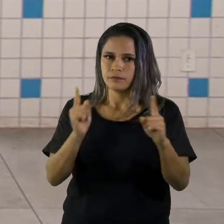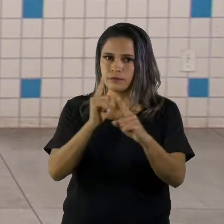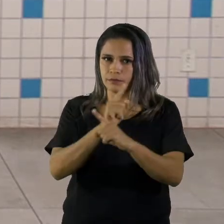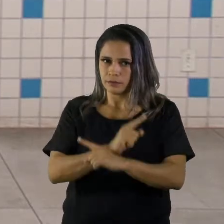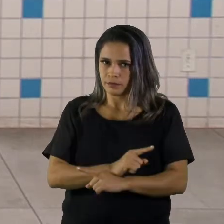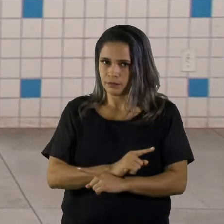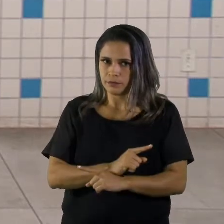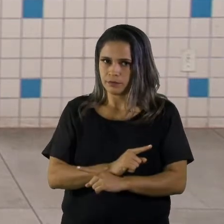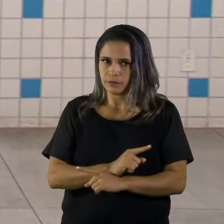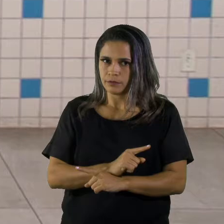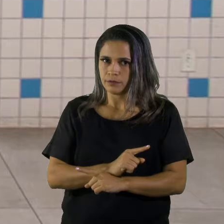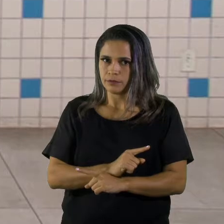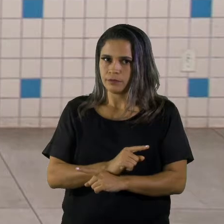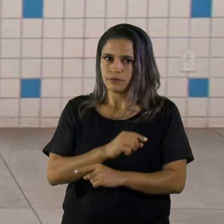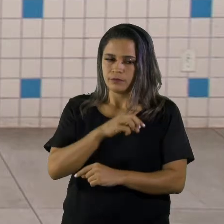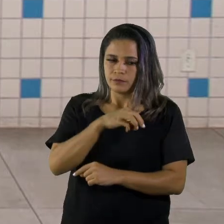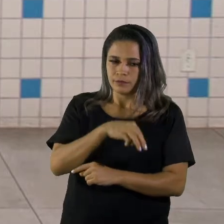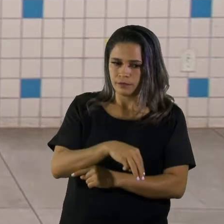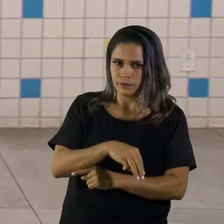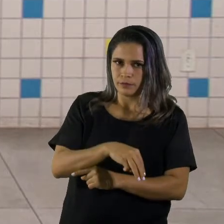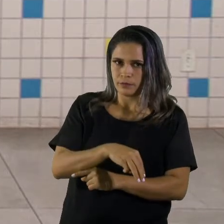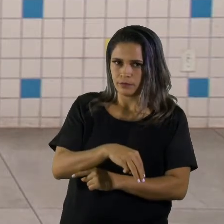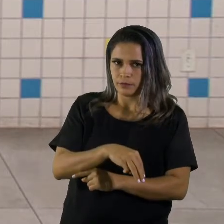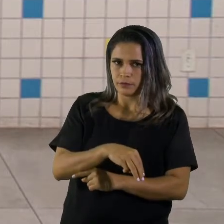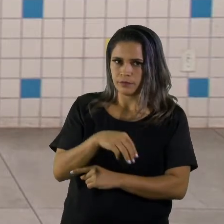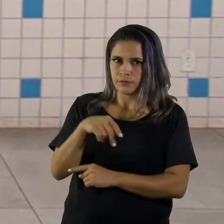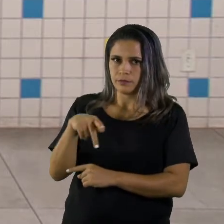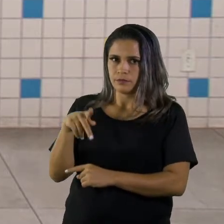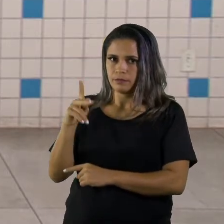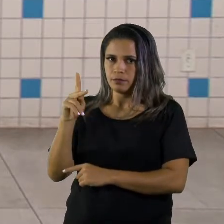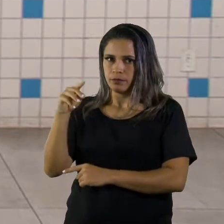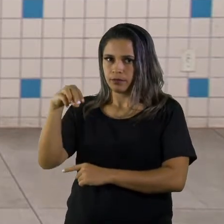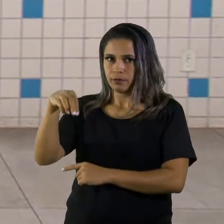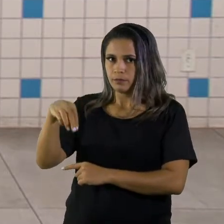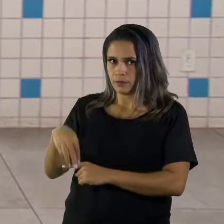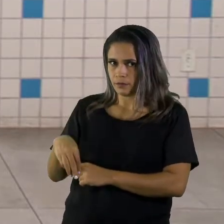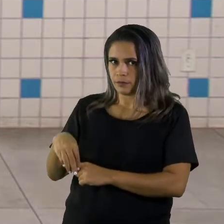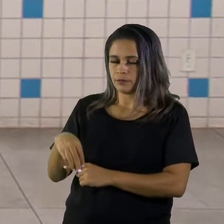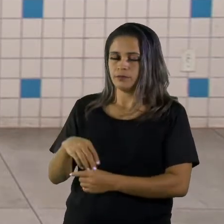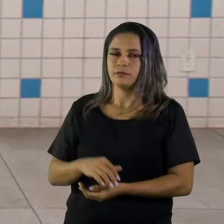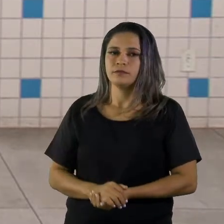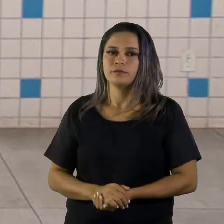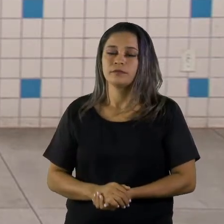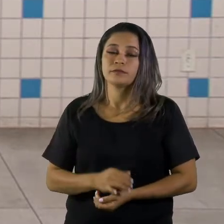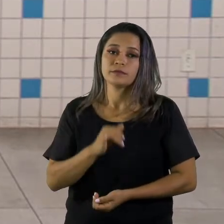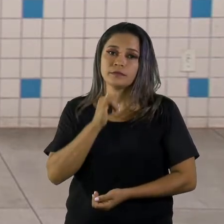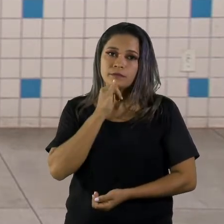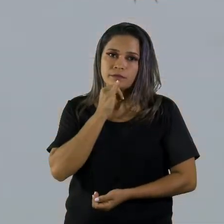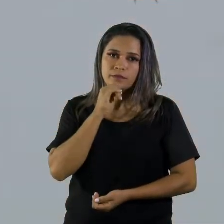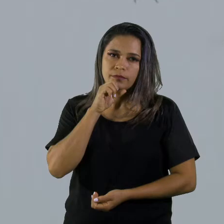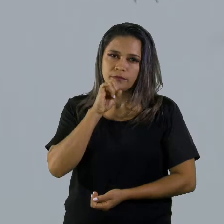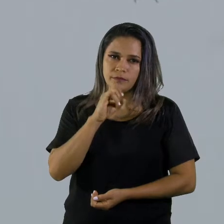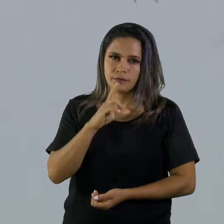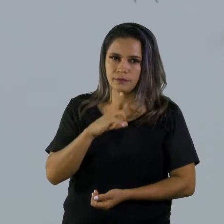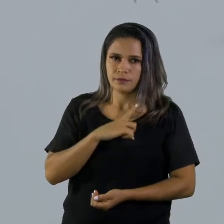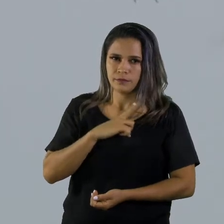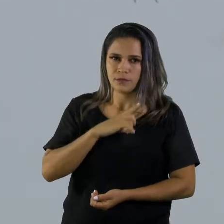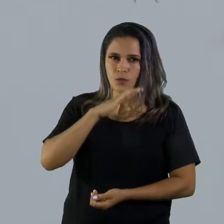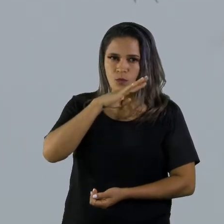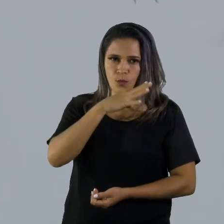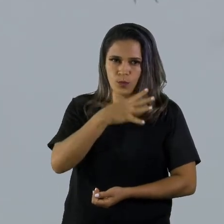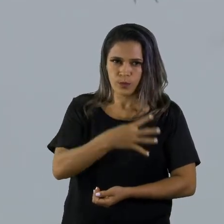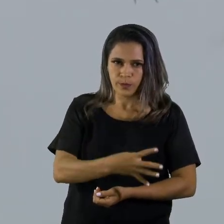transformando metros em quilômetros, ok? Vamos aqui para um exemplo, ó. Se eu tenho 4.000